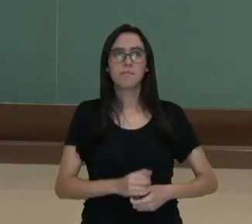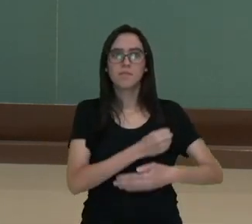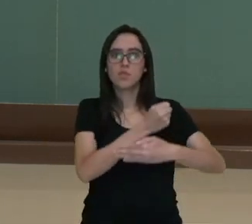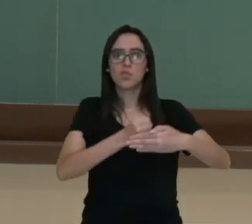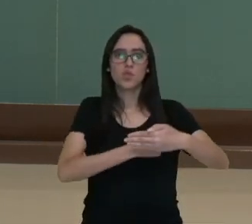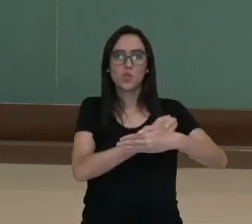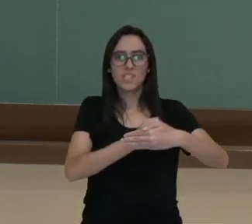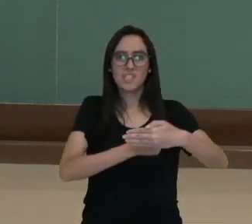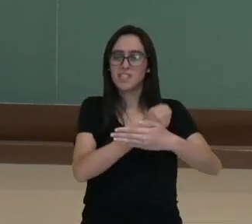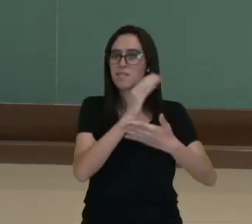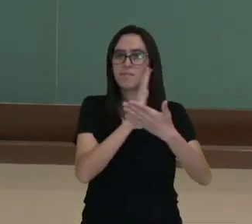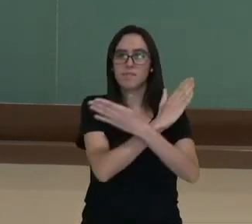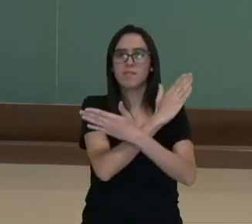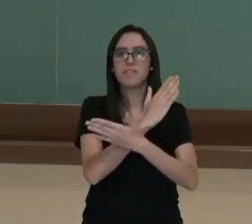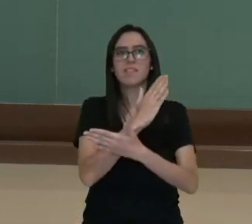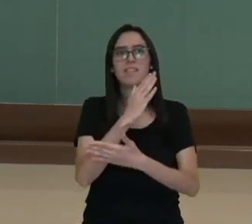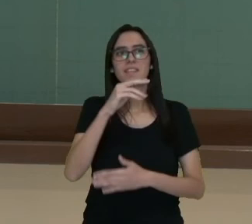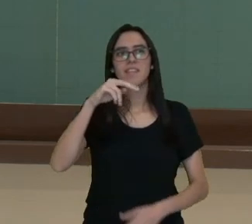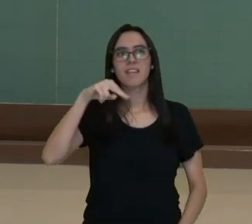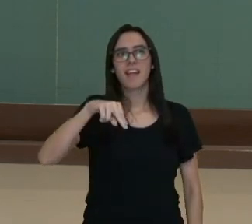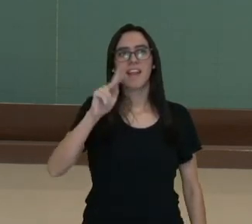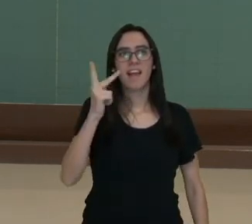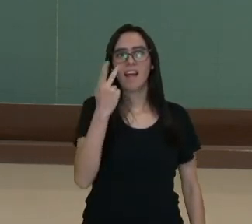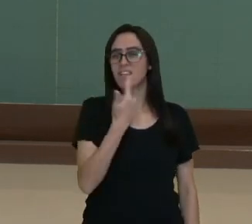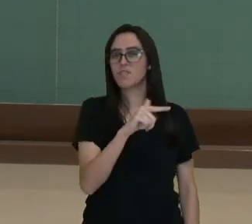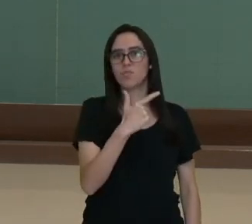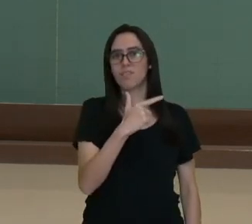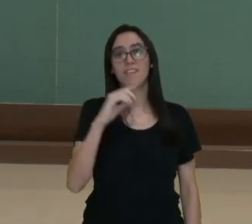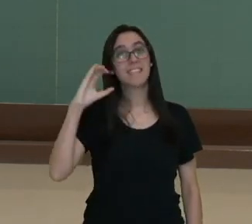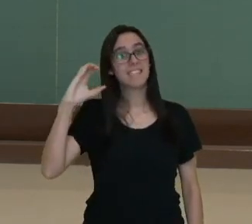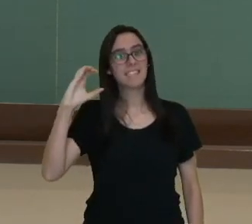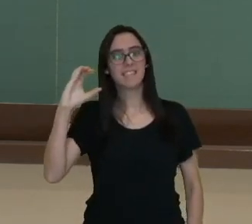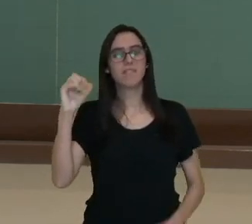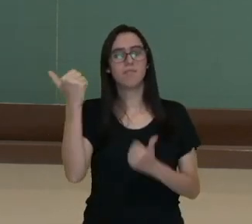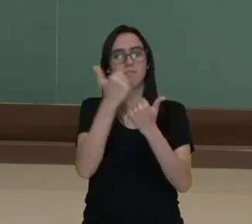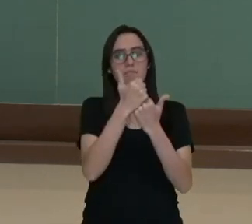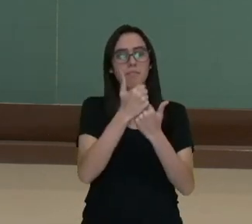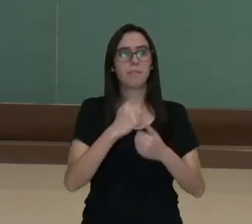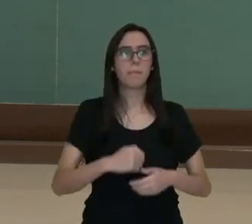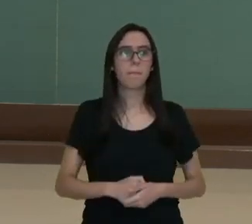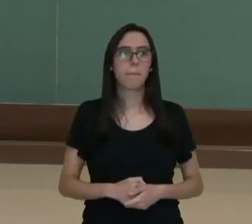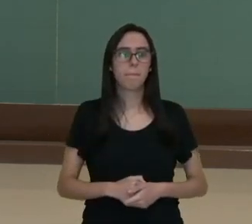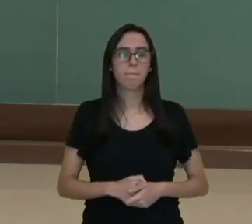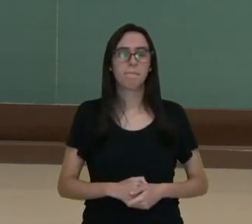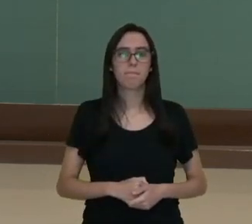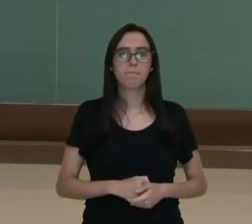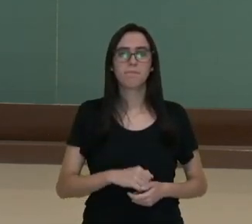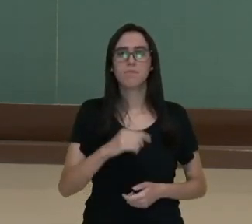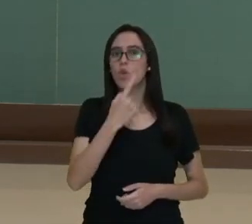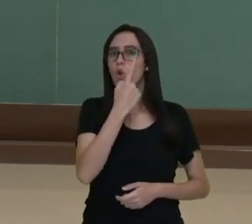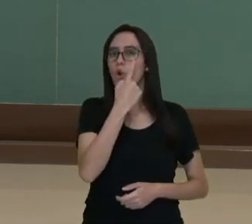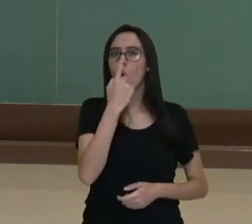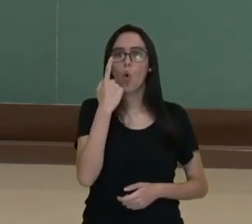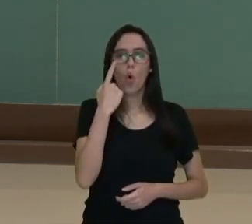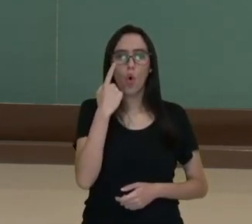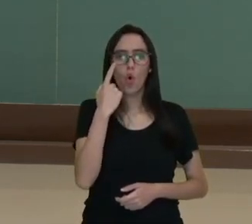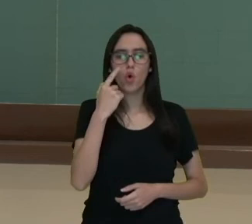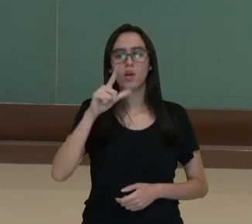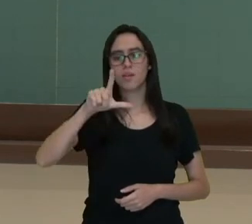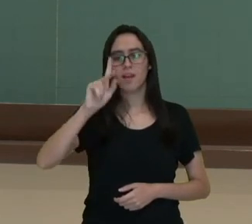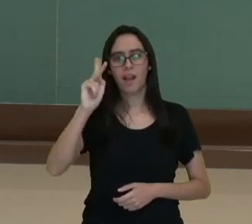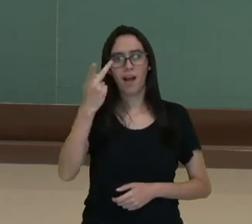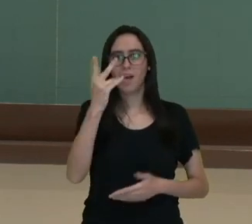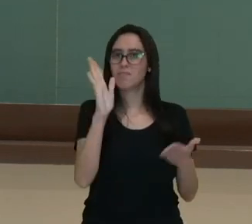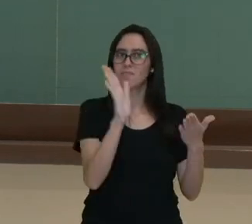Olha aqui a substituição, ó. Tá? Olho, ojo. Então, substitui o NH, o